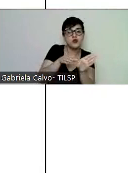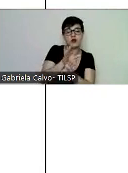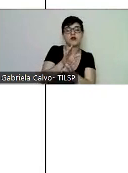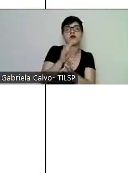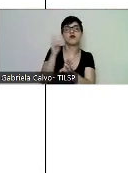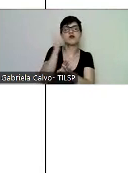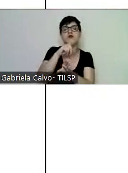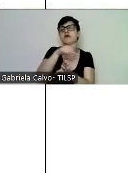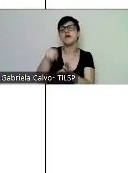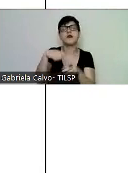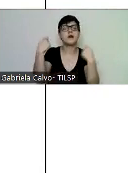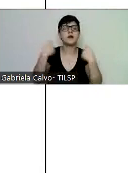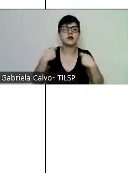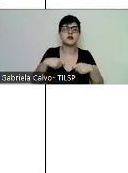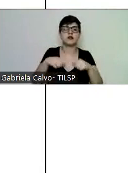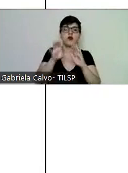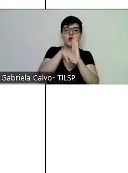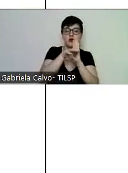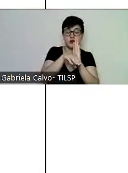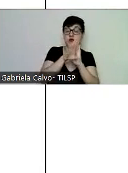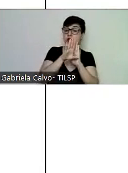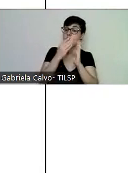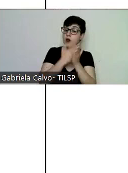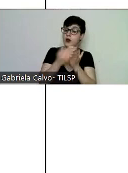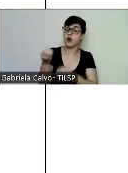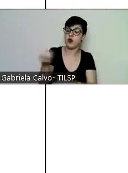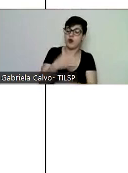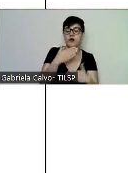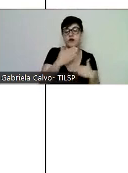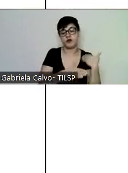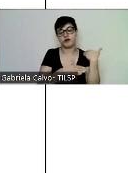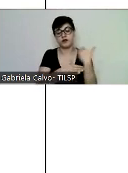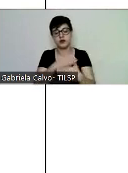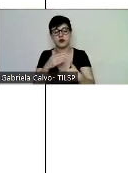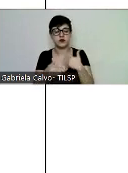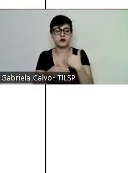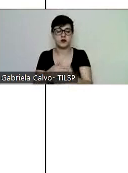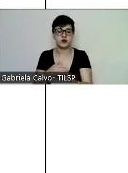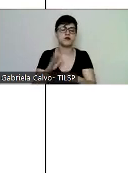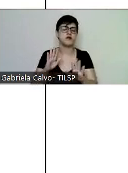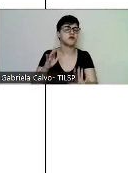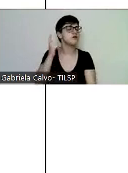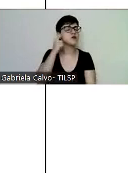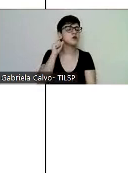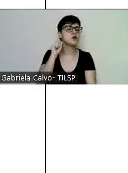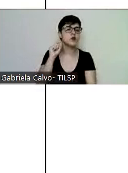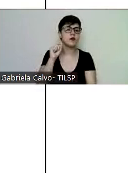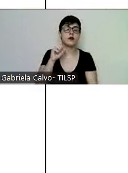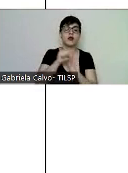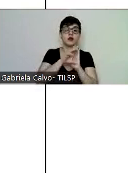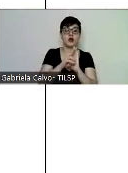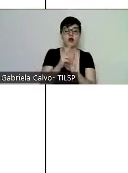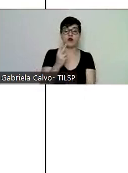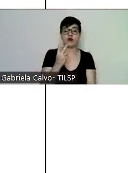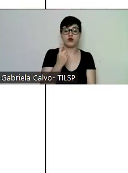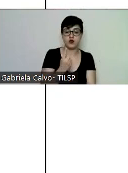de se repensar uma definição Então se abre um novo processo né considerando que o século 21 Os desafios apresentados